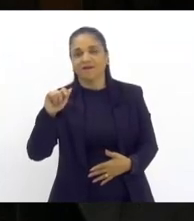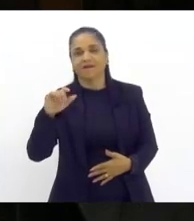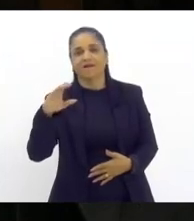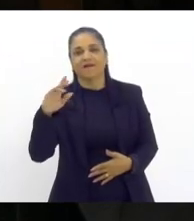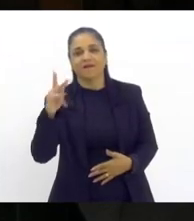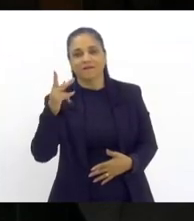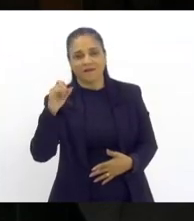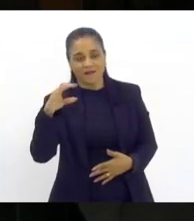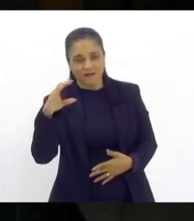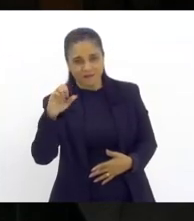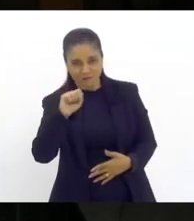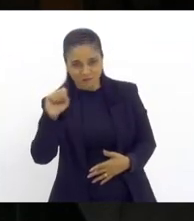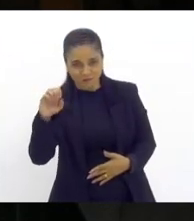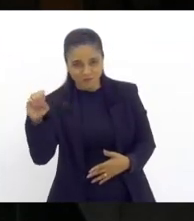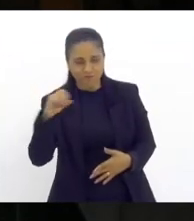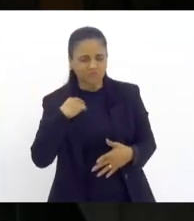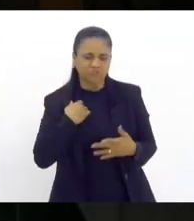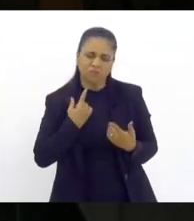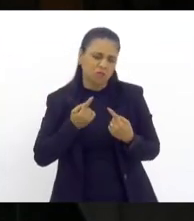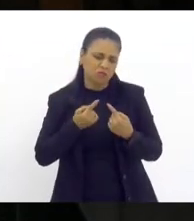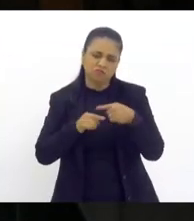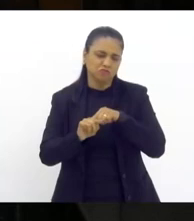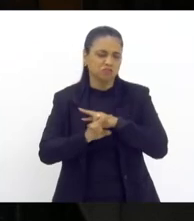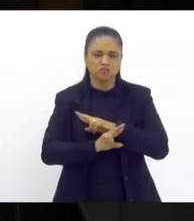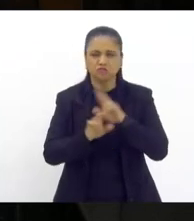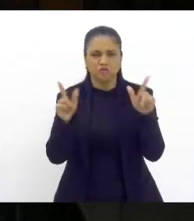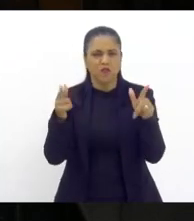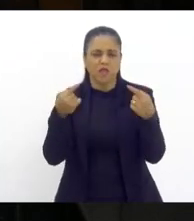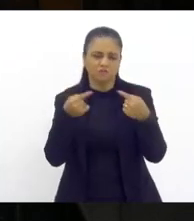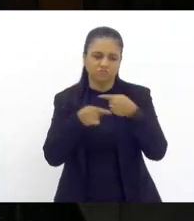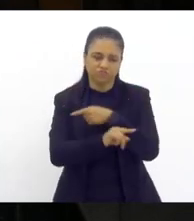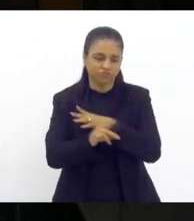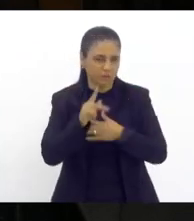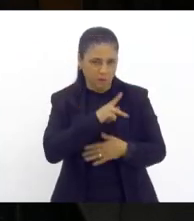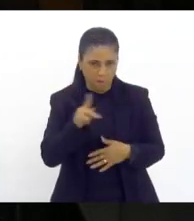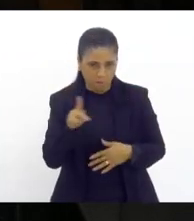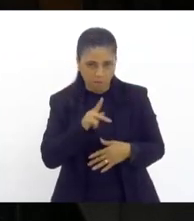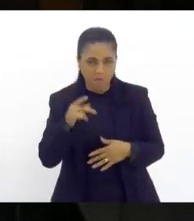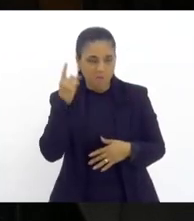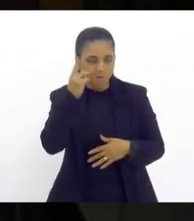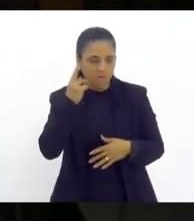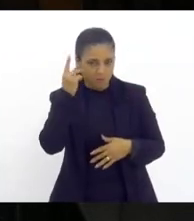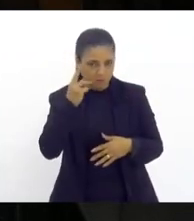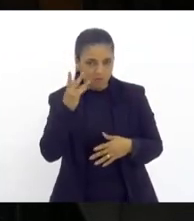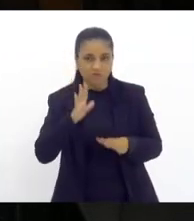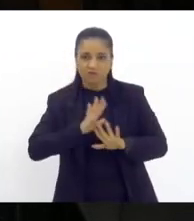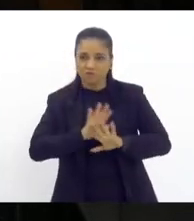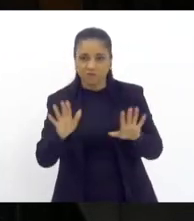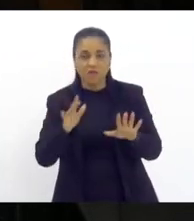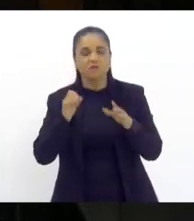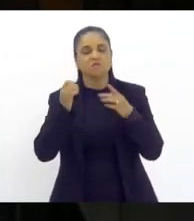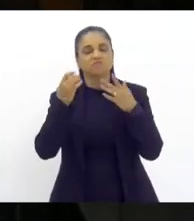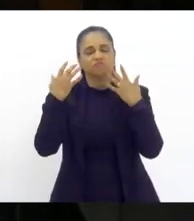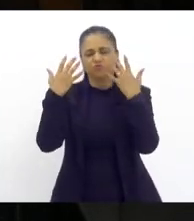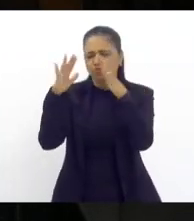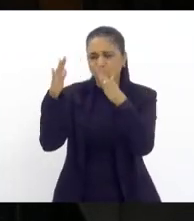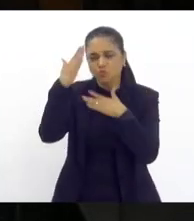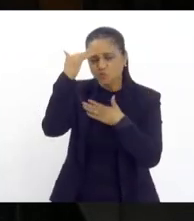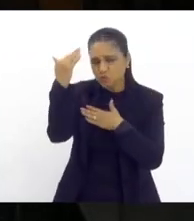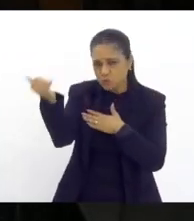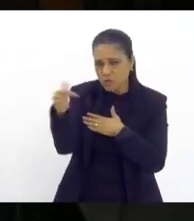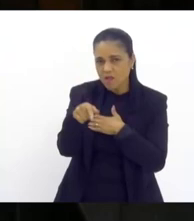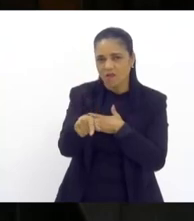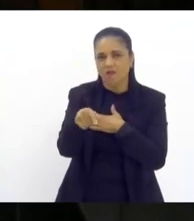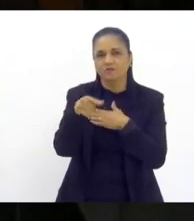se, independente das nossas divergências políticas, é um cara que eu desejo muito sucesso, muita paz, que ele possa encontrar